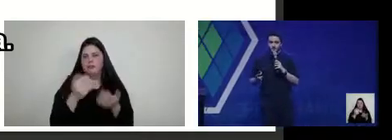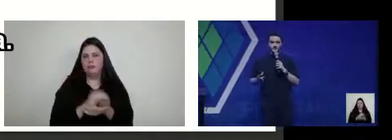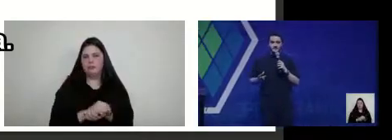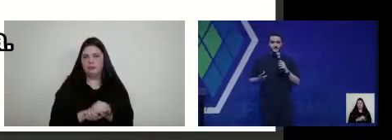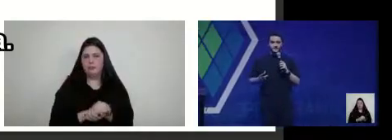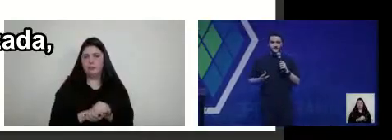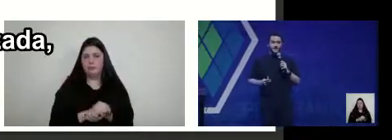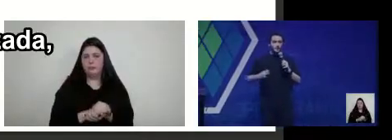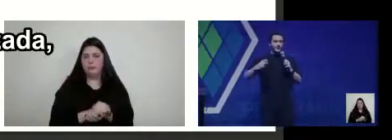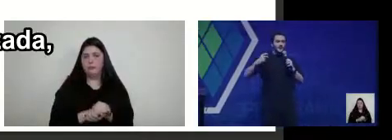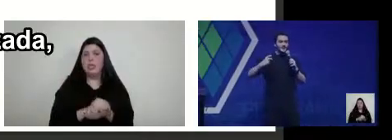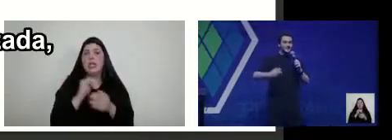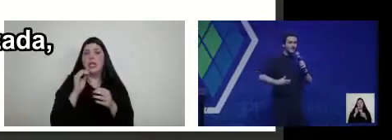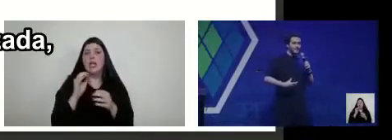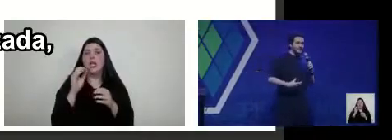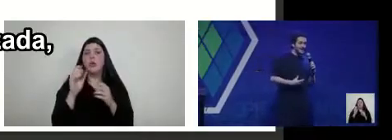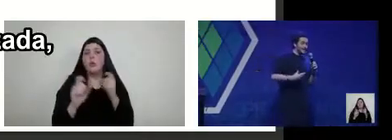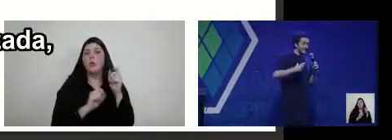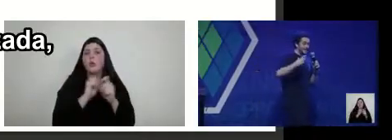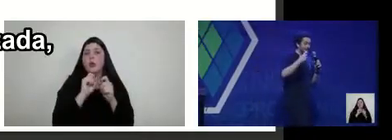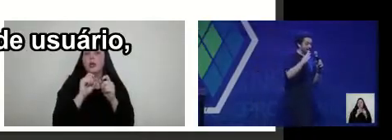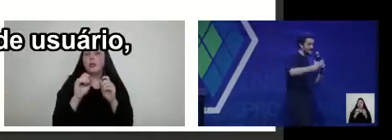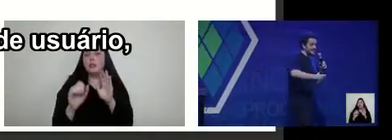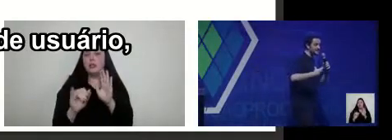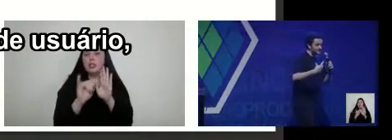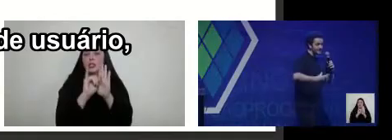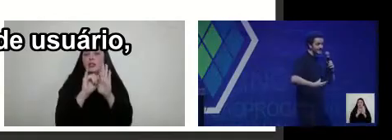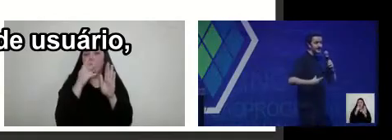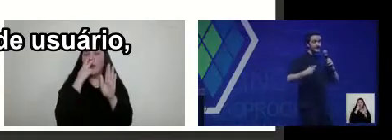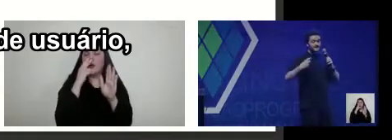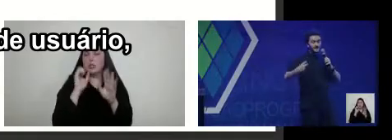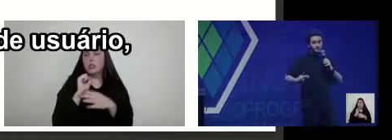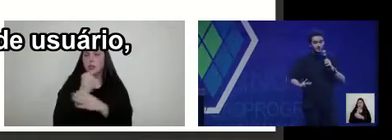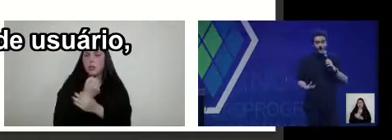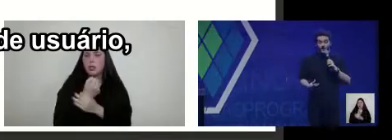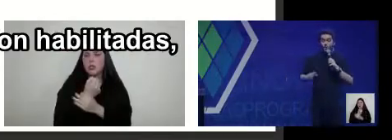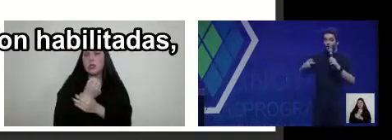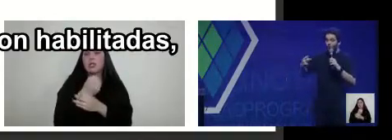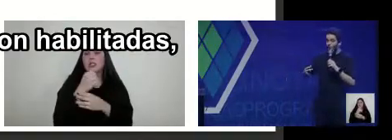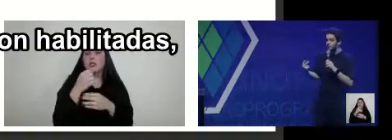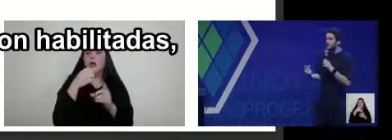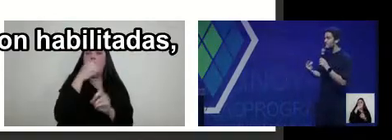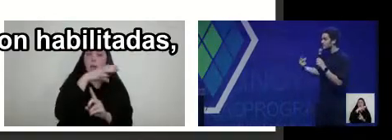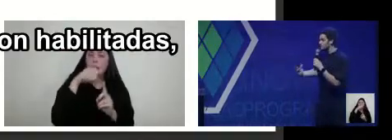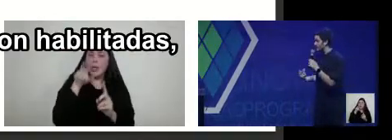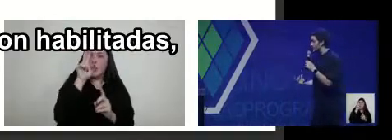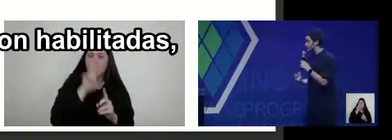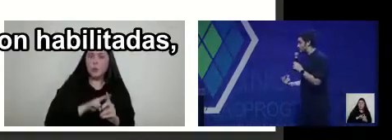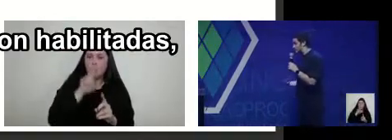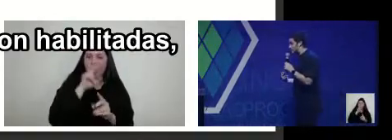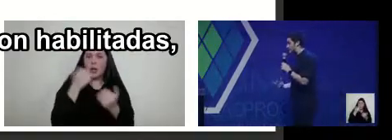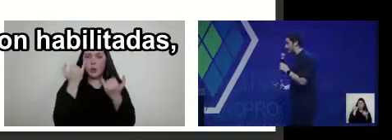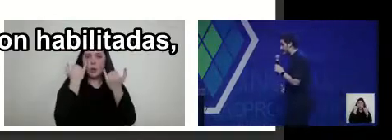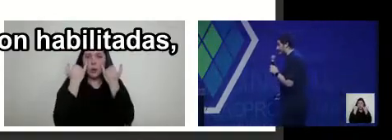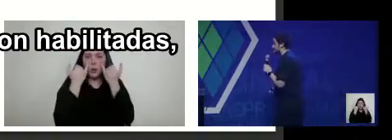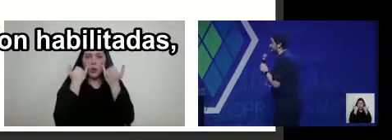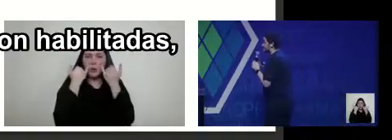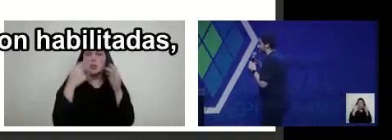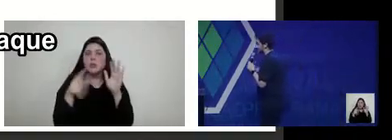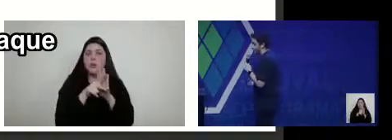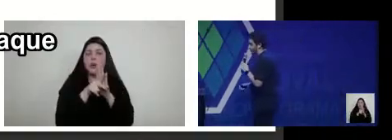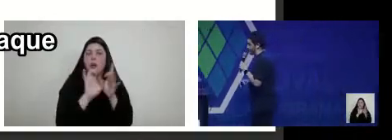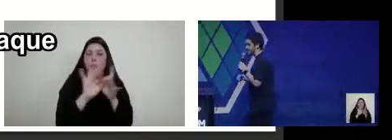Identidade é segurança. Então, uma credencial vazada, credenciais de API, credenciais de usuário, contas sem multi-factor authentication